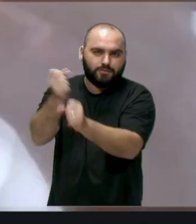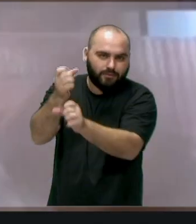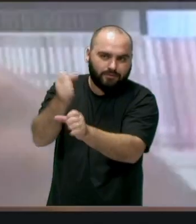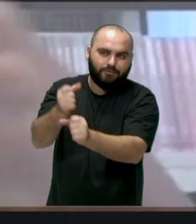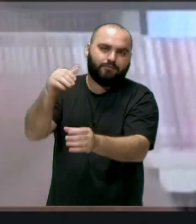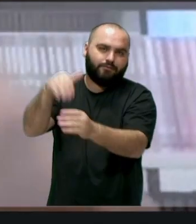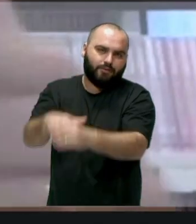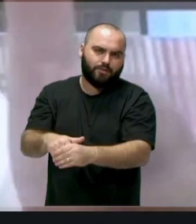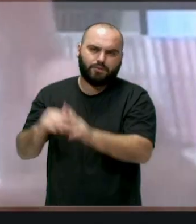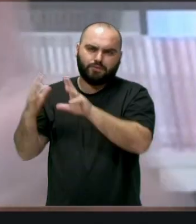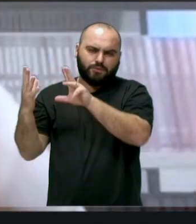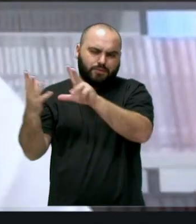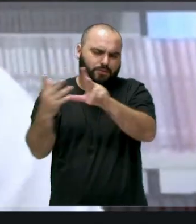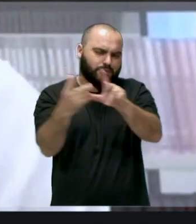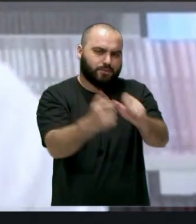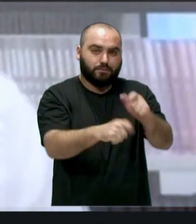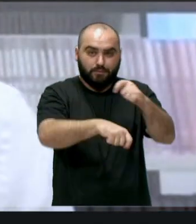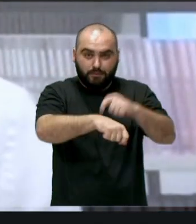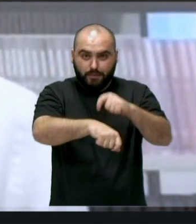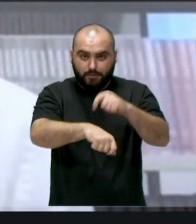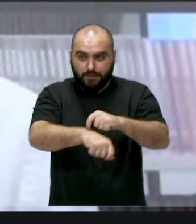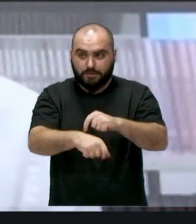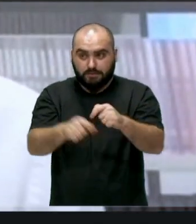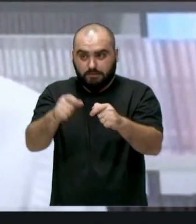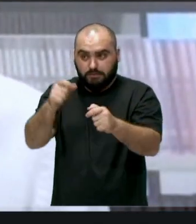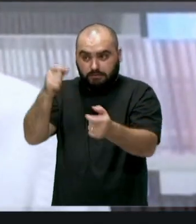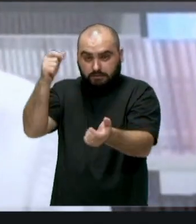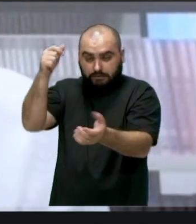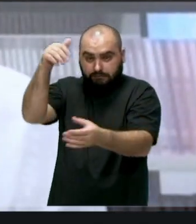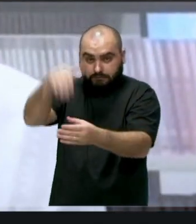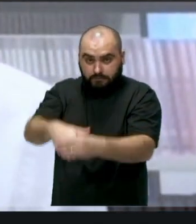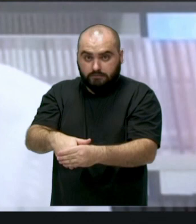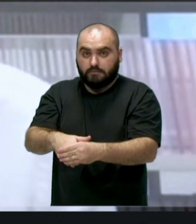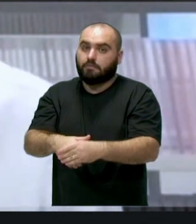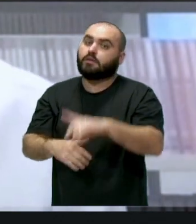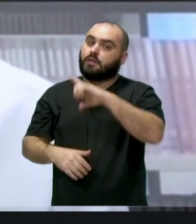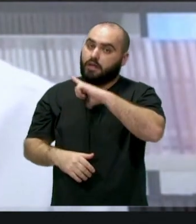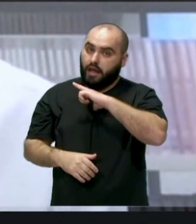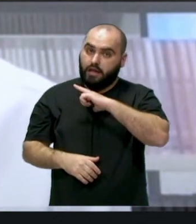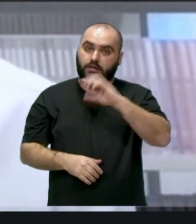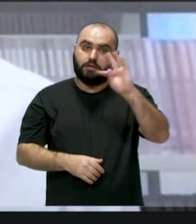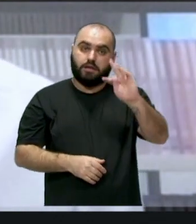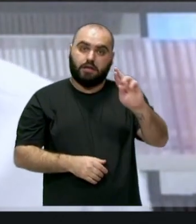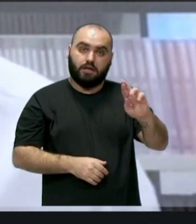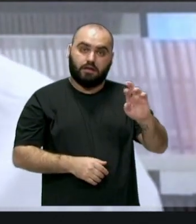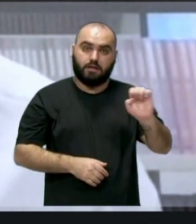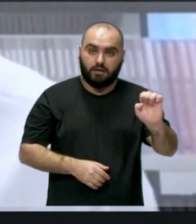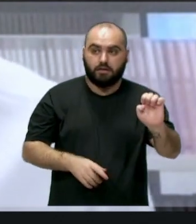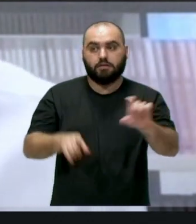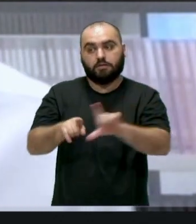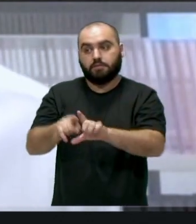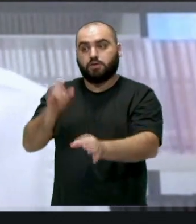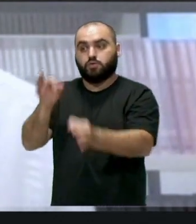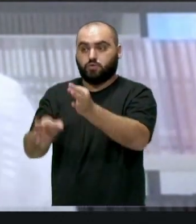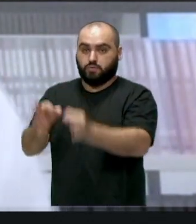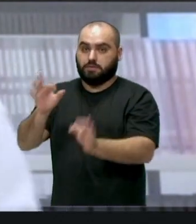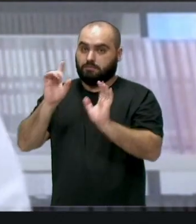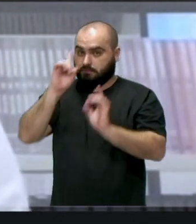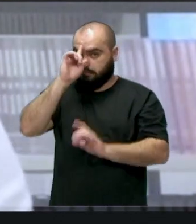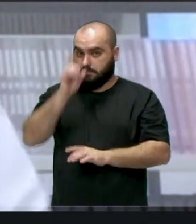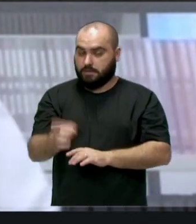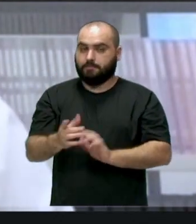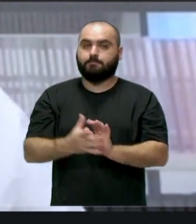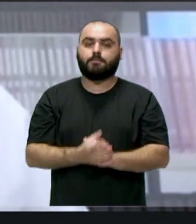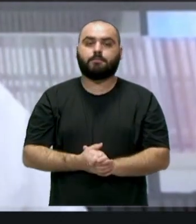toda a lisura do processo eleitoral passa pelo Tribunal Regional Eleitoral e pelos juízes eleitorais, né?